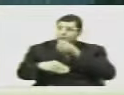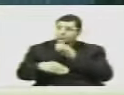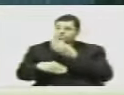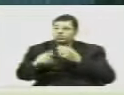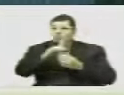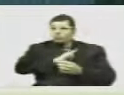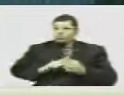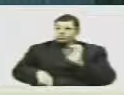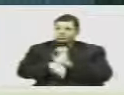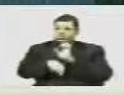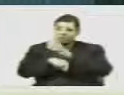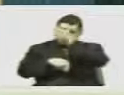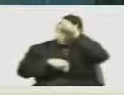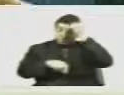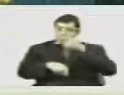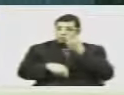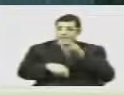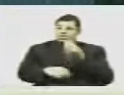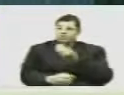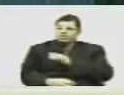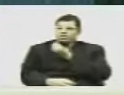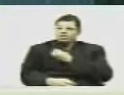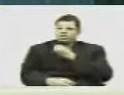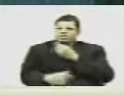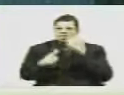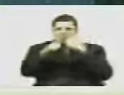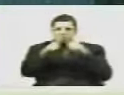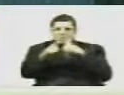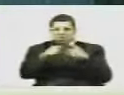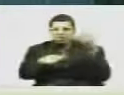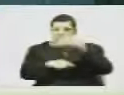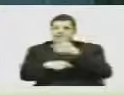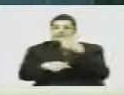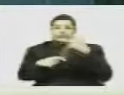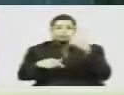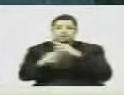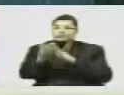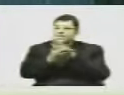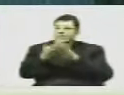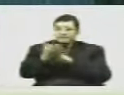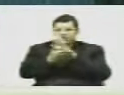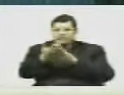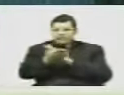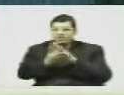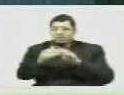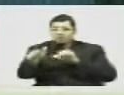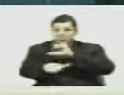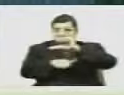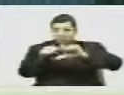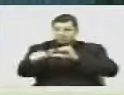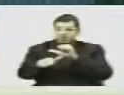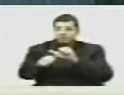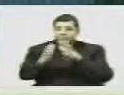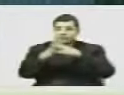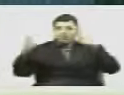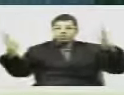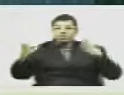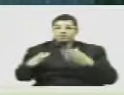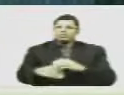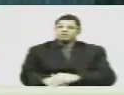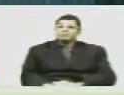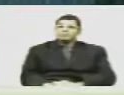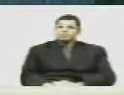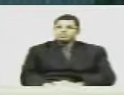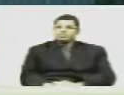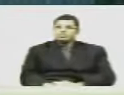O governo do estado do Amazonas diz que vive uma crise de arrecadação e não corta nada. Pelo contrário, aumenta o